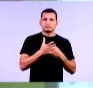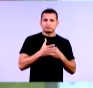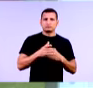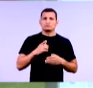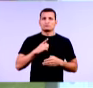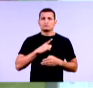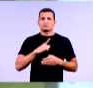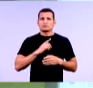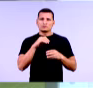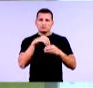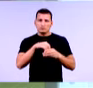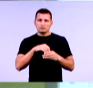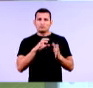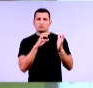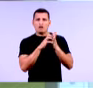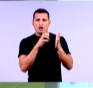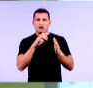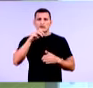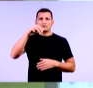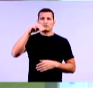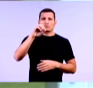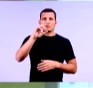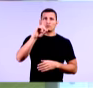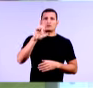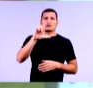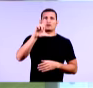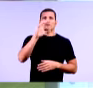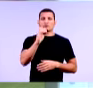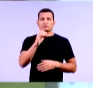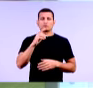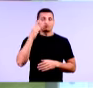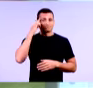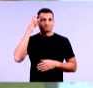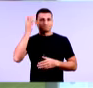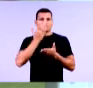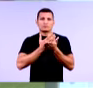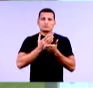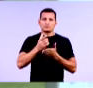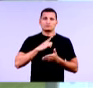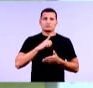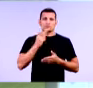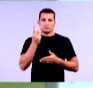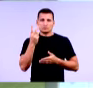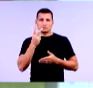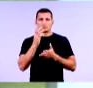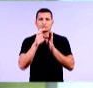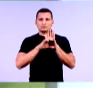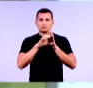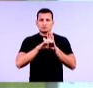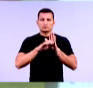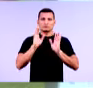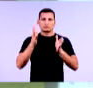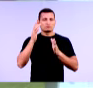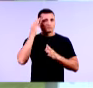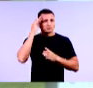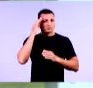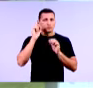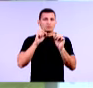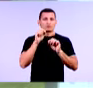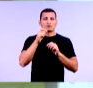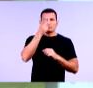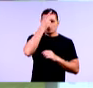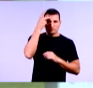uma determinada marca, modelo. Então você começa a imaginar, a gente já tem esses dois conceitos pré-definidos, né? O que é uma pessoa, o